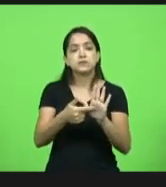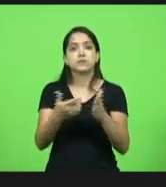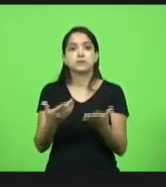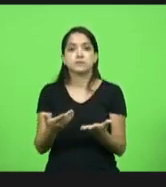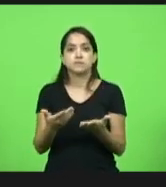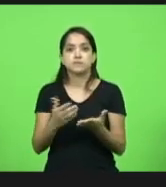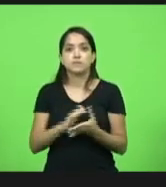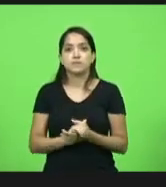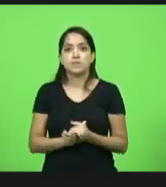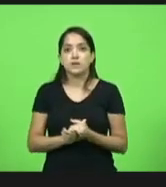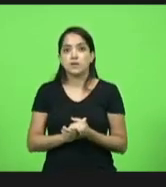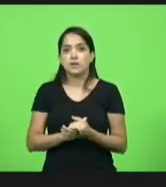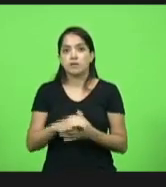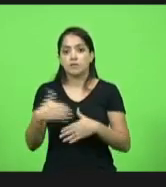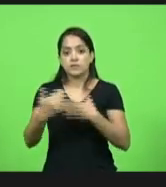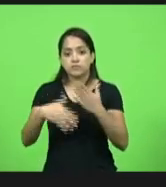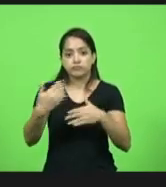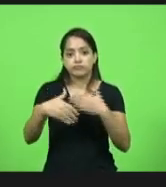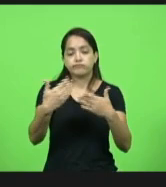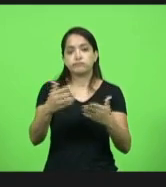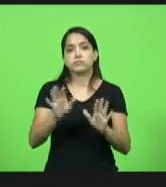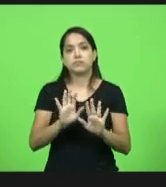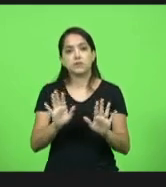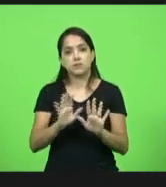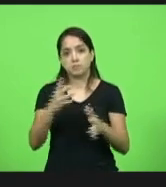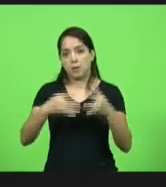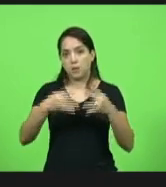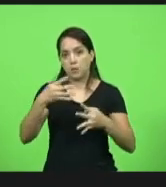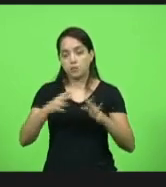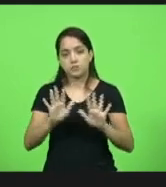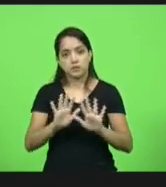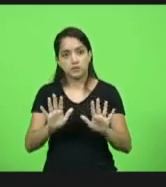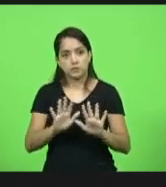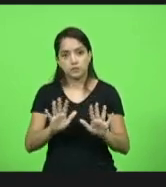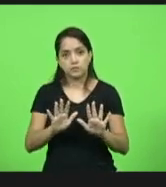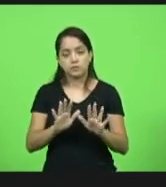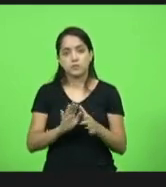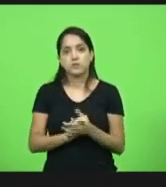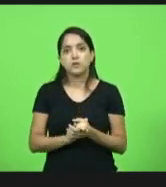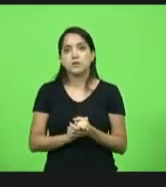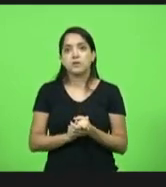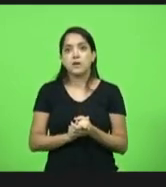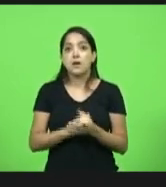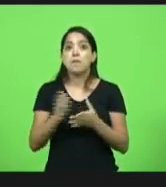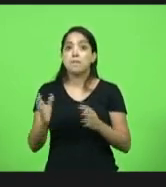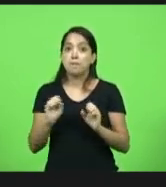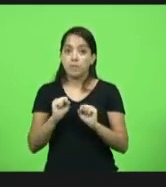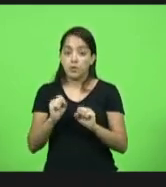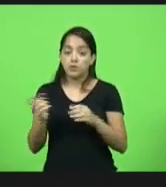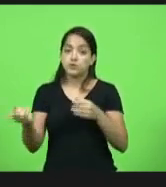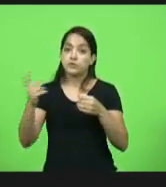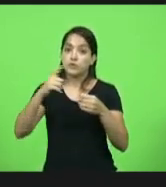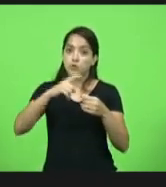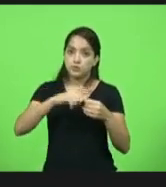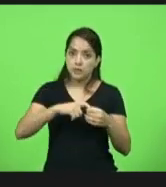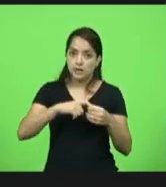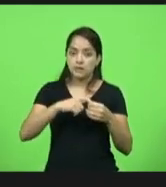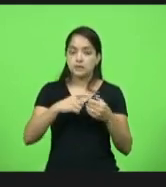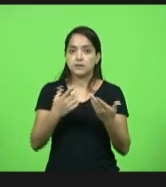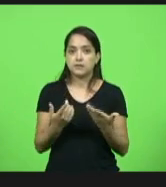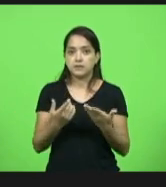não vai ser atropelado nenhuma diligência, não. Diligência poderá voltar, isso é, se as entidades